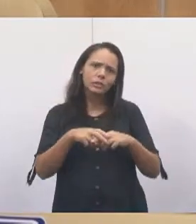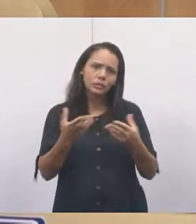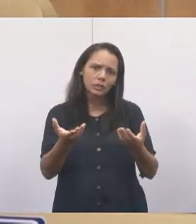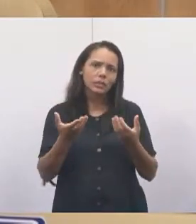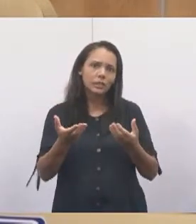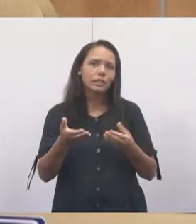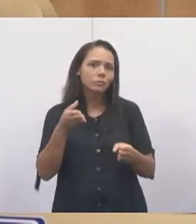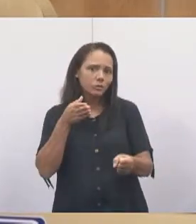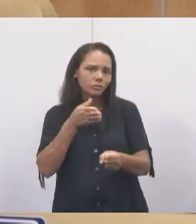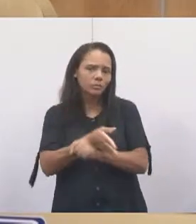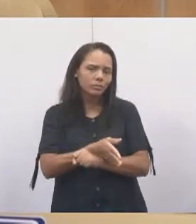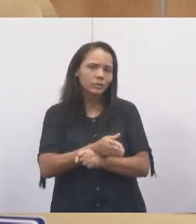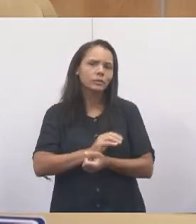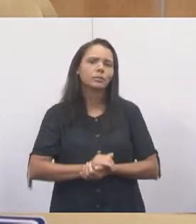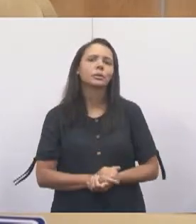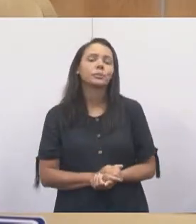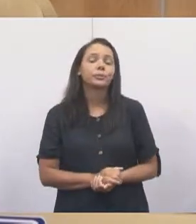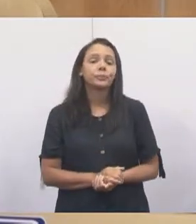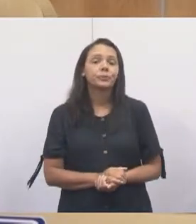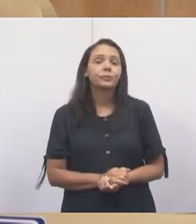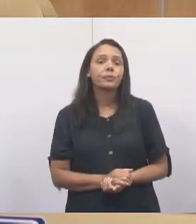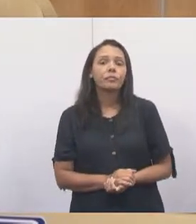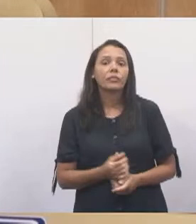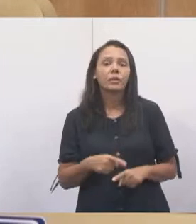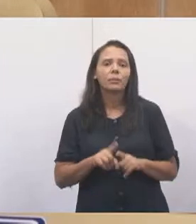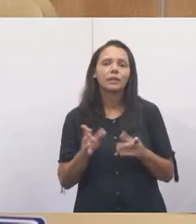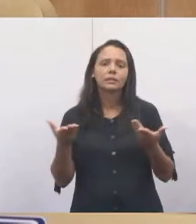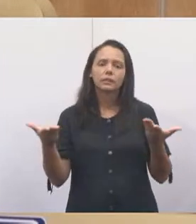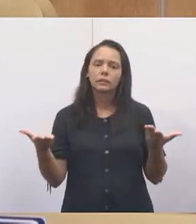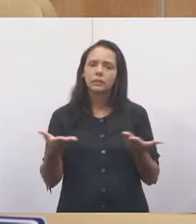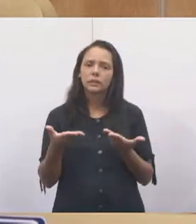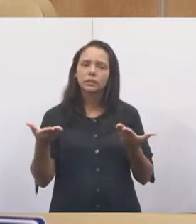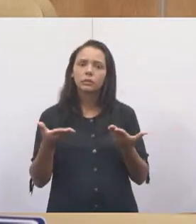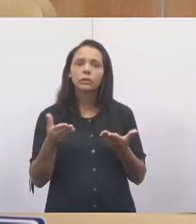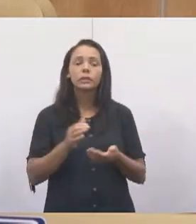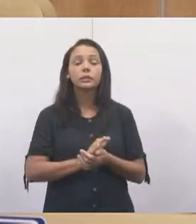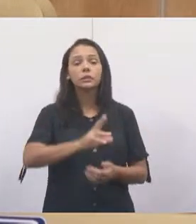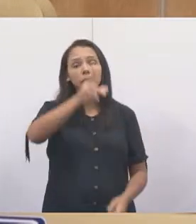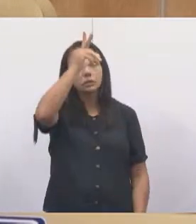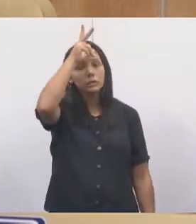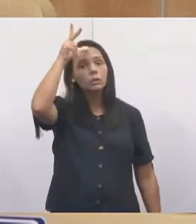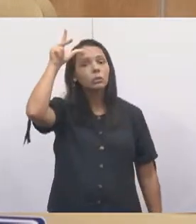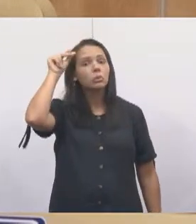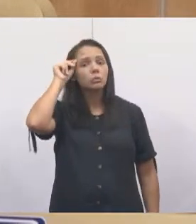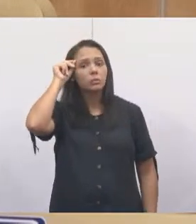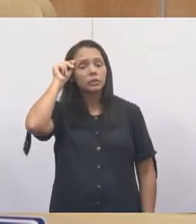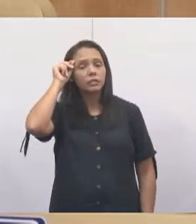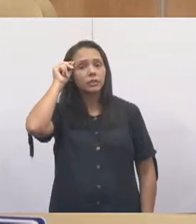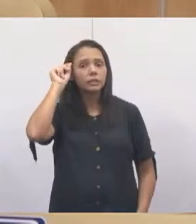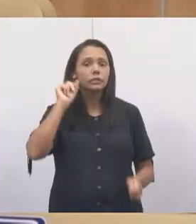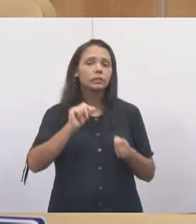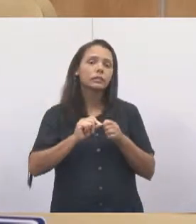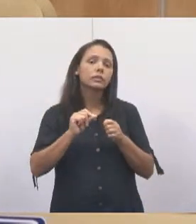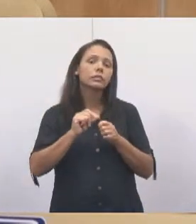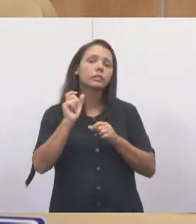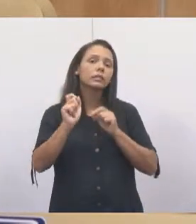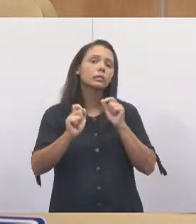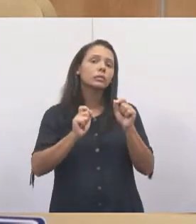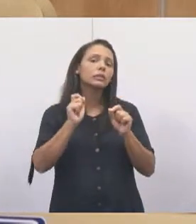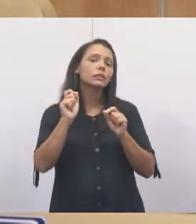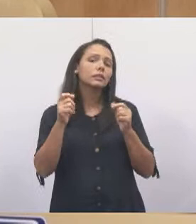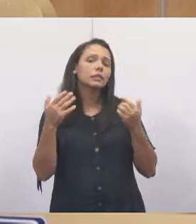Mas agora, com a legislação atual, o prefeito nada mais está fazendo